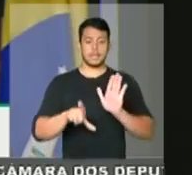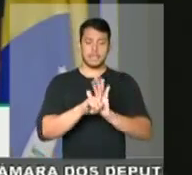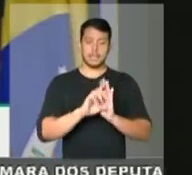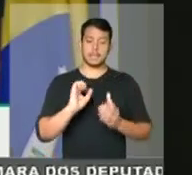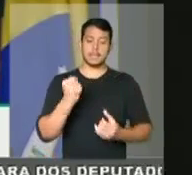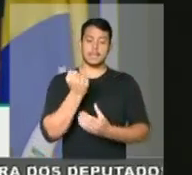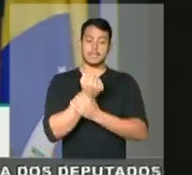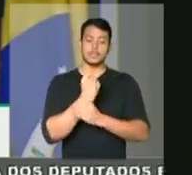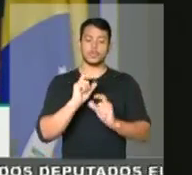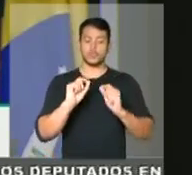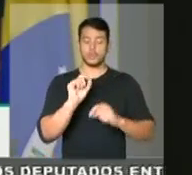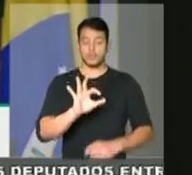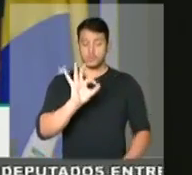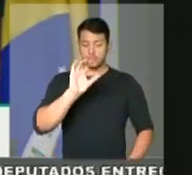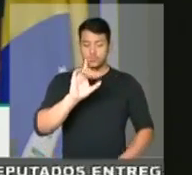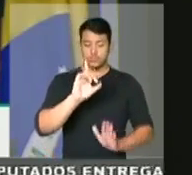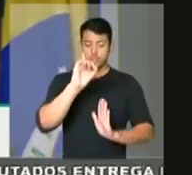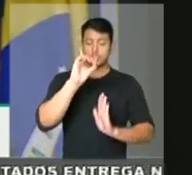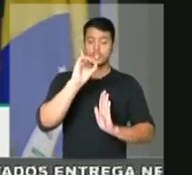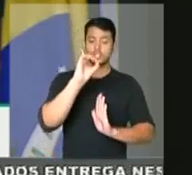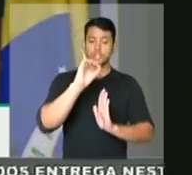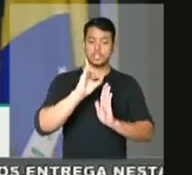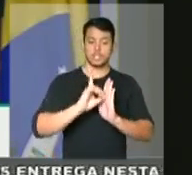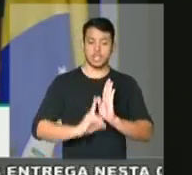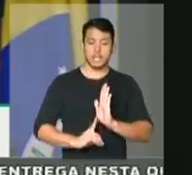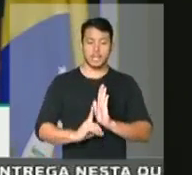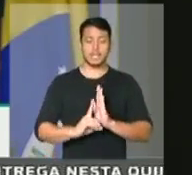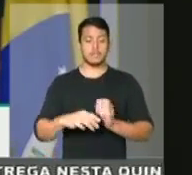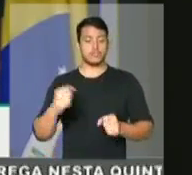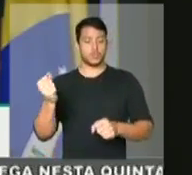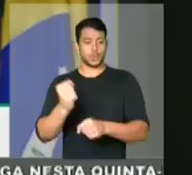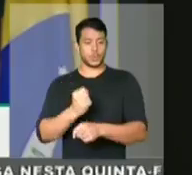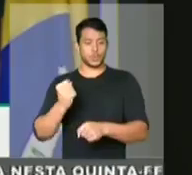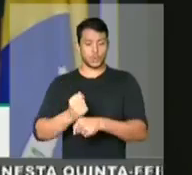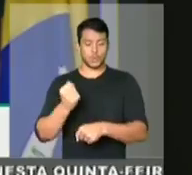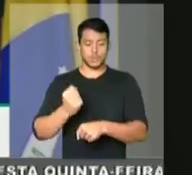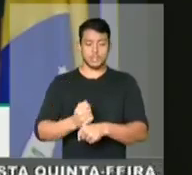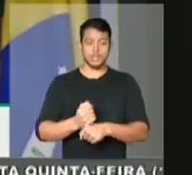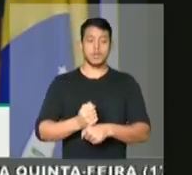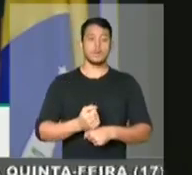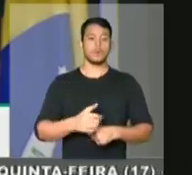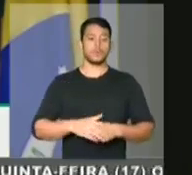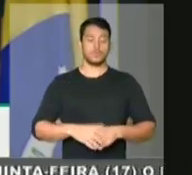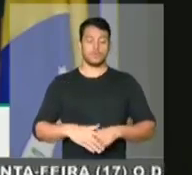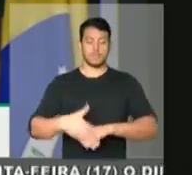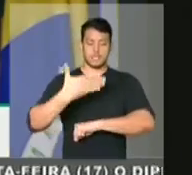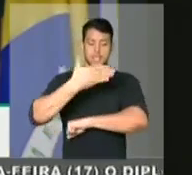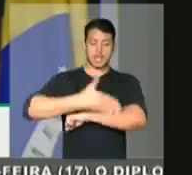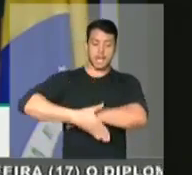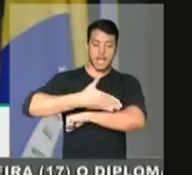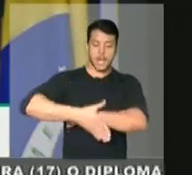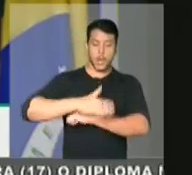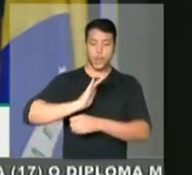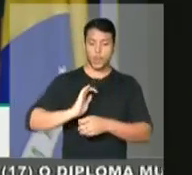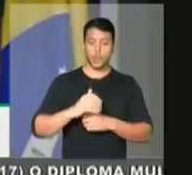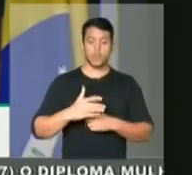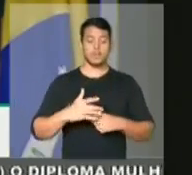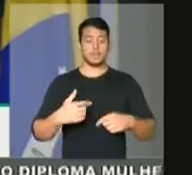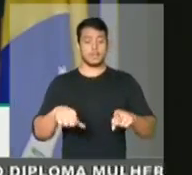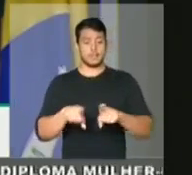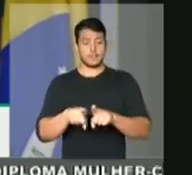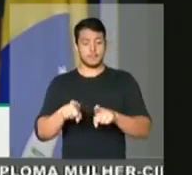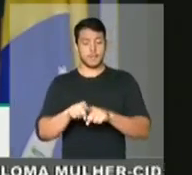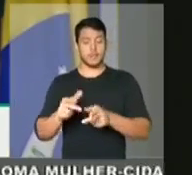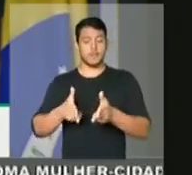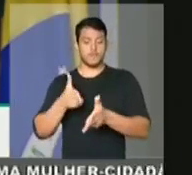de permanência de edificações na faixa não edificável contígua às faixas de domínio público de rodovias